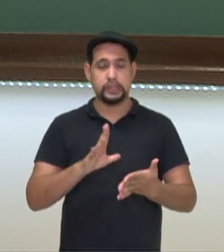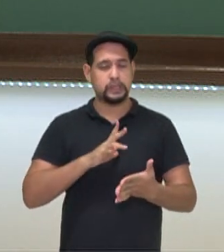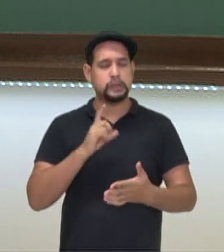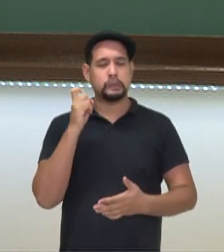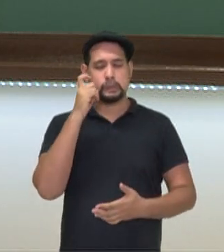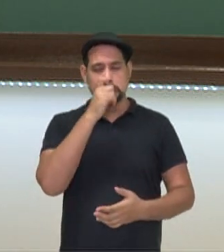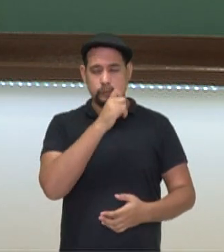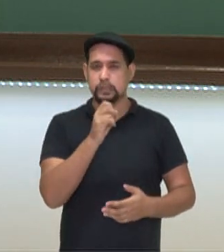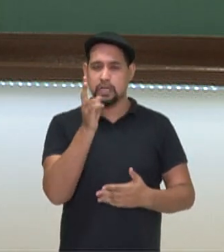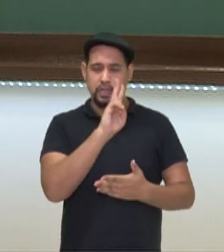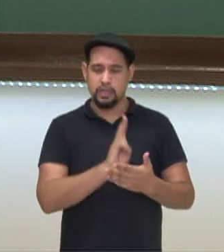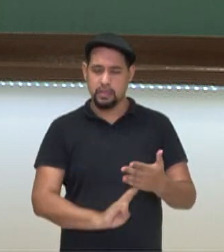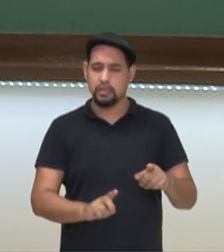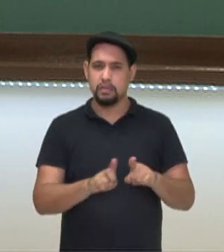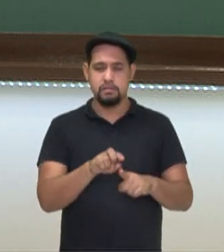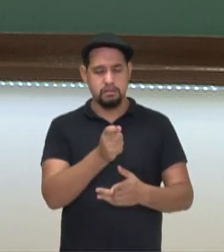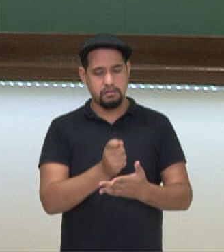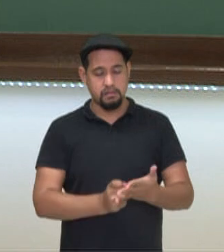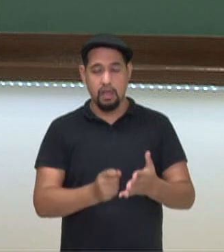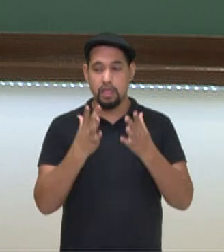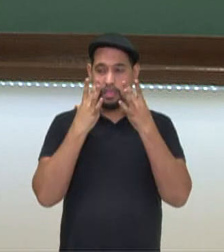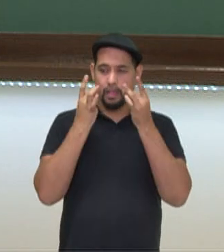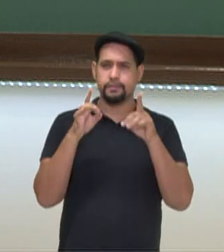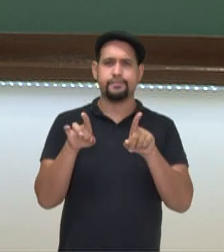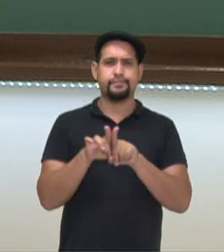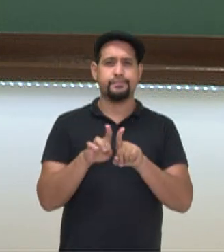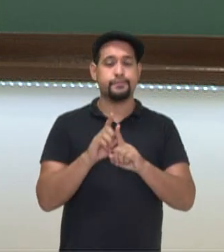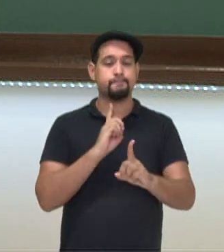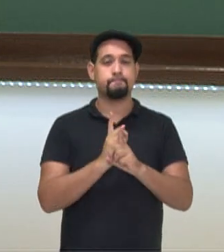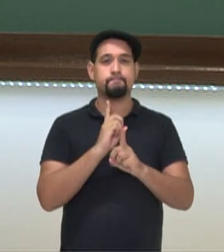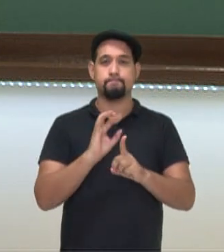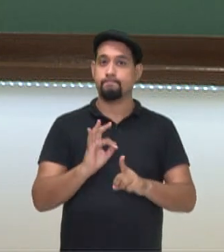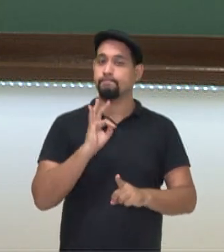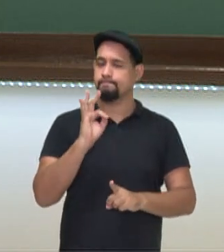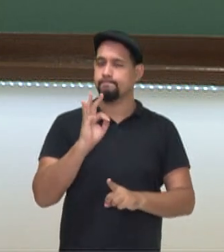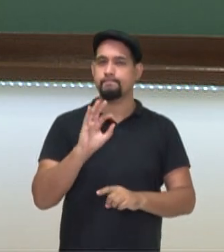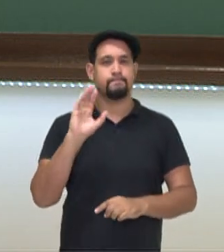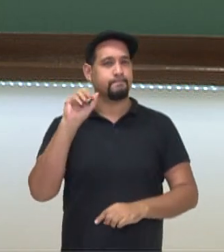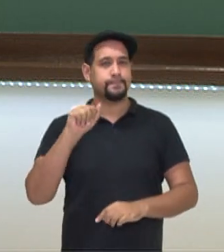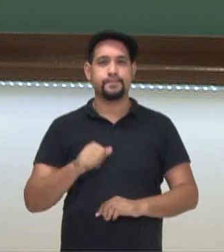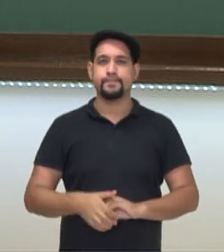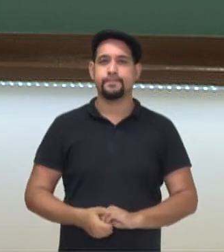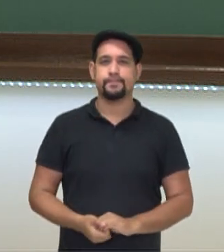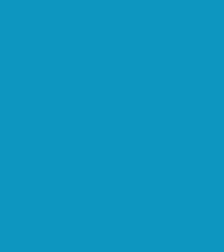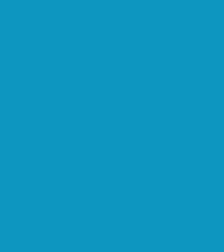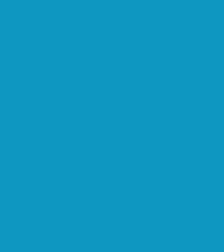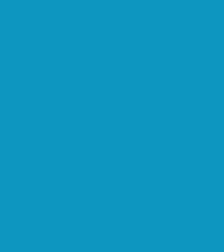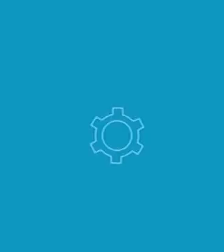mais dificuldade, lê as tuas anotações com bastante atenção e a gente se encontra numa próxima aula. Até lá!